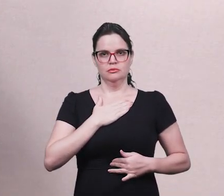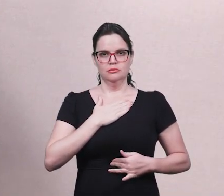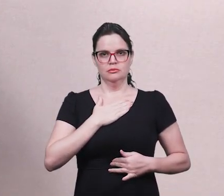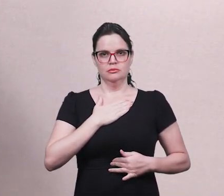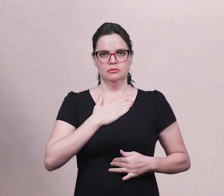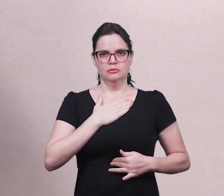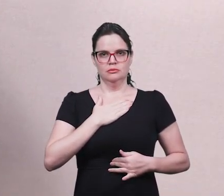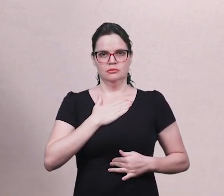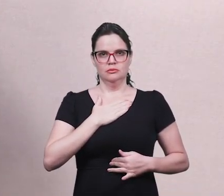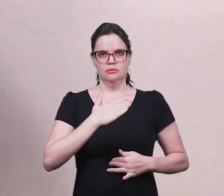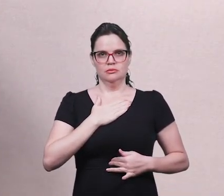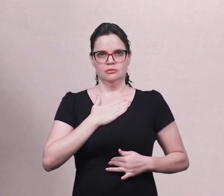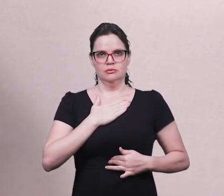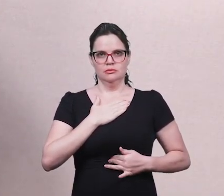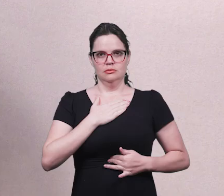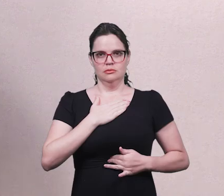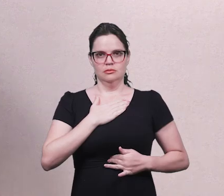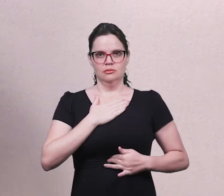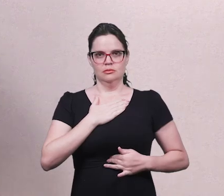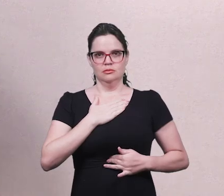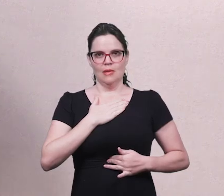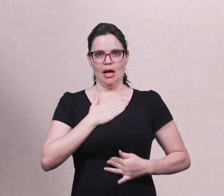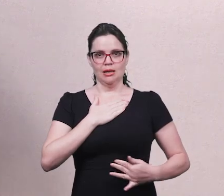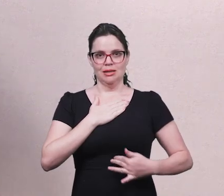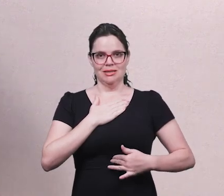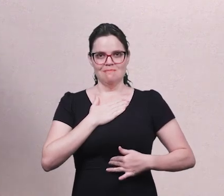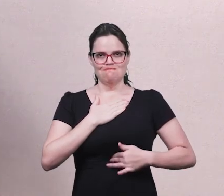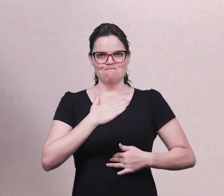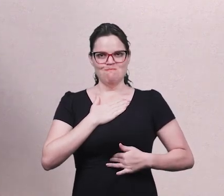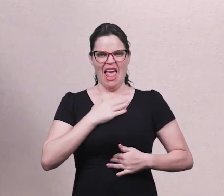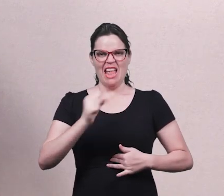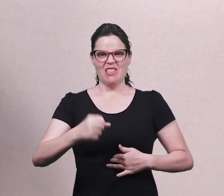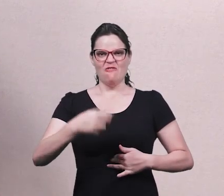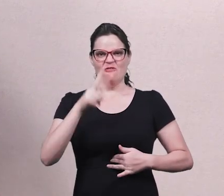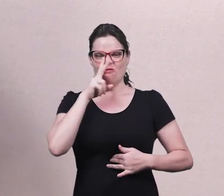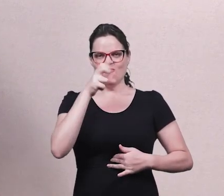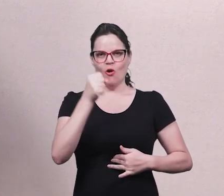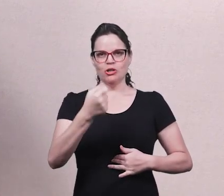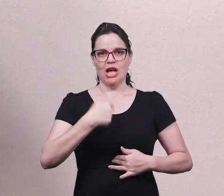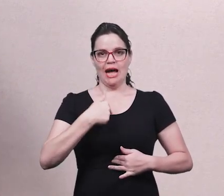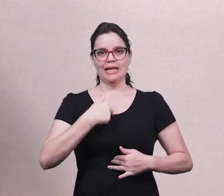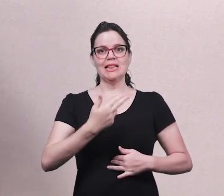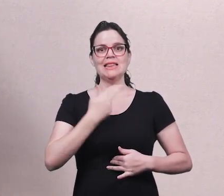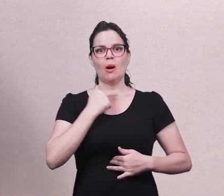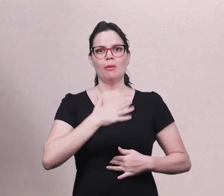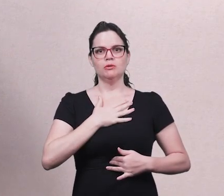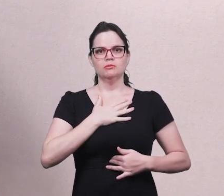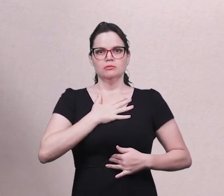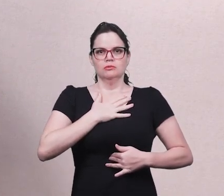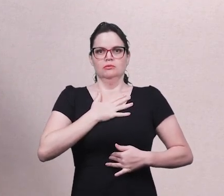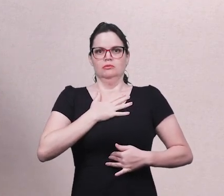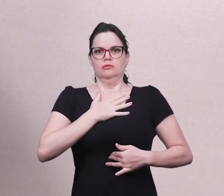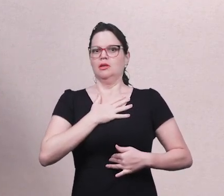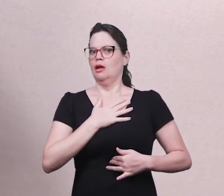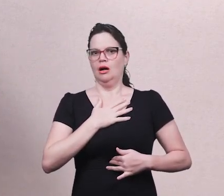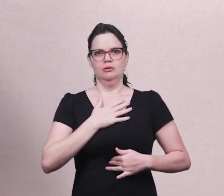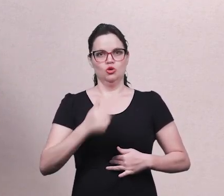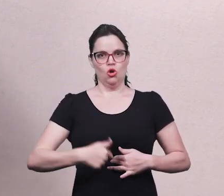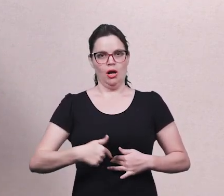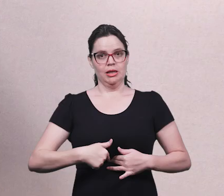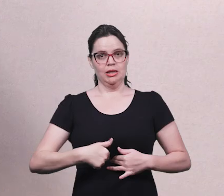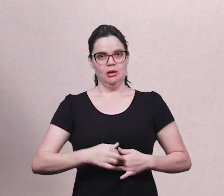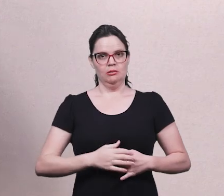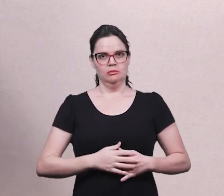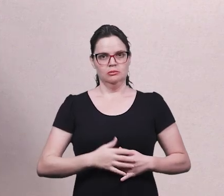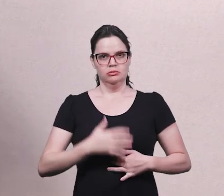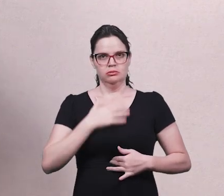subiu o peito. E aqui você pode tensionar o diafragma. Você aperta. Ou seja, não é para subir o peito, não é só pode expansão subir.